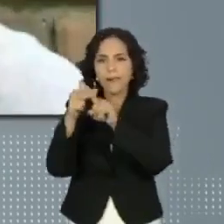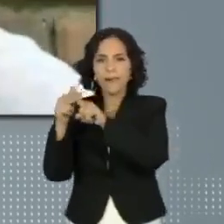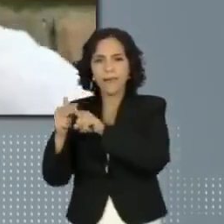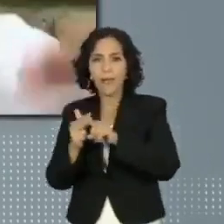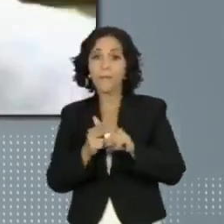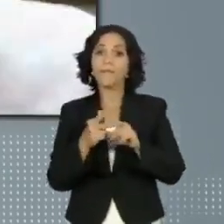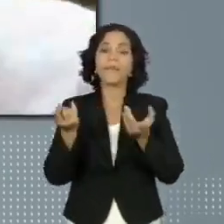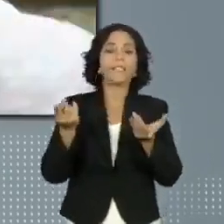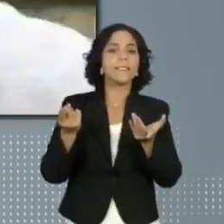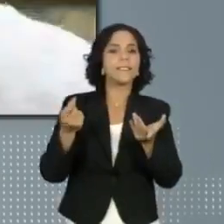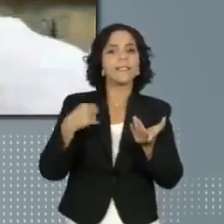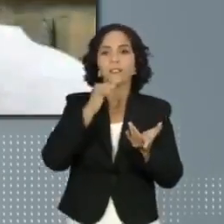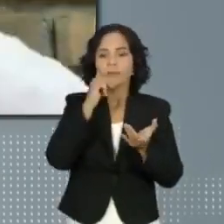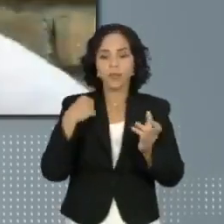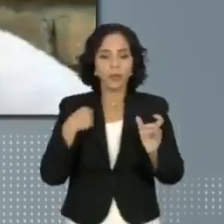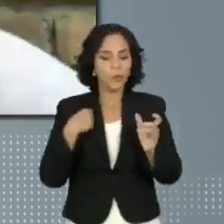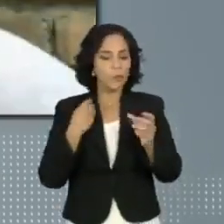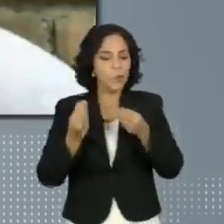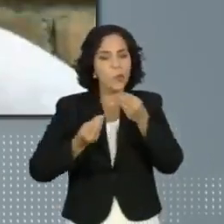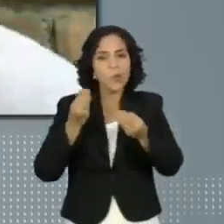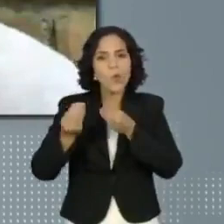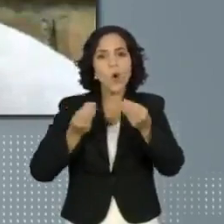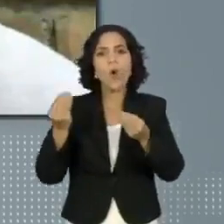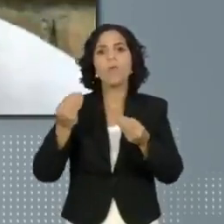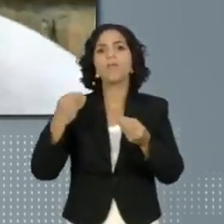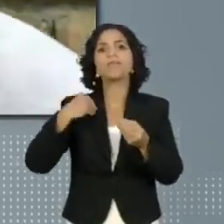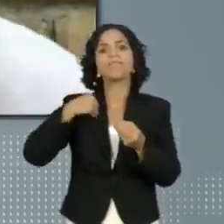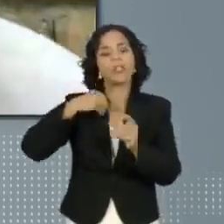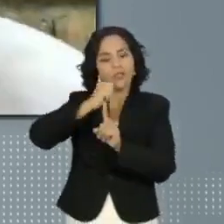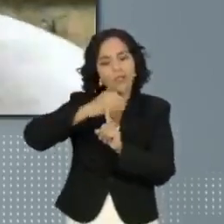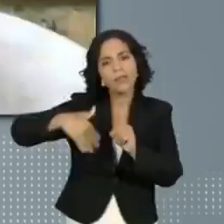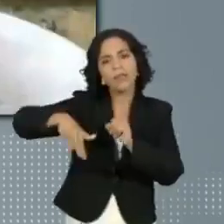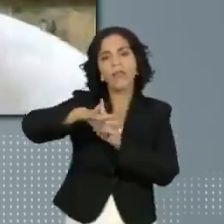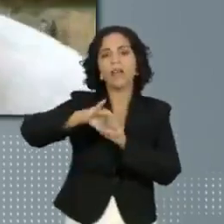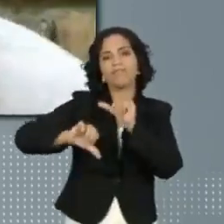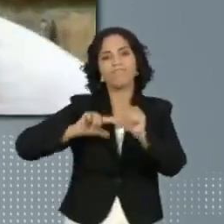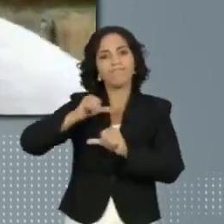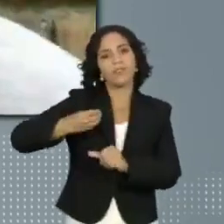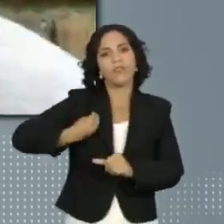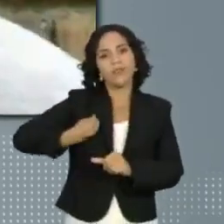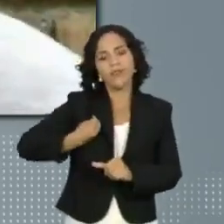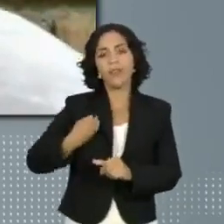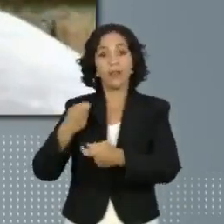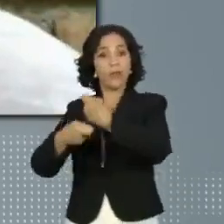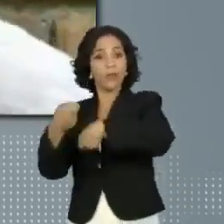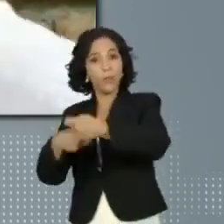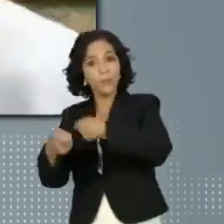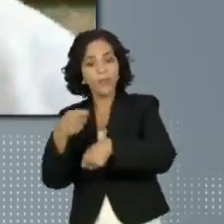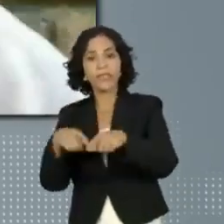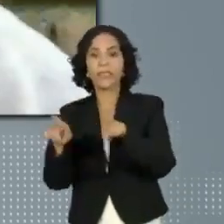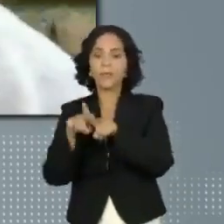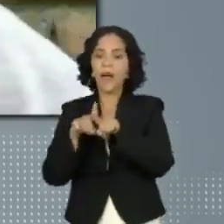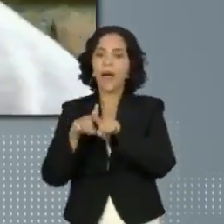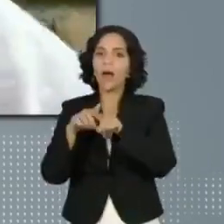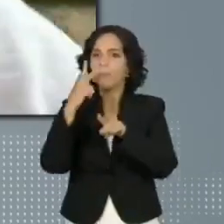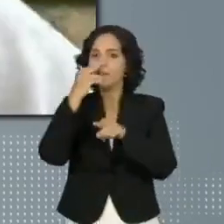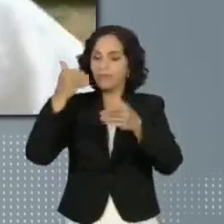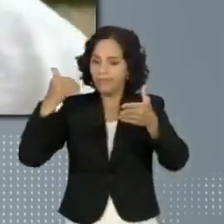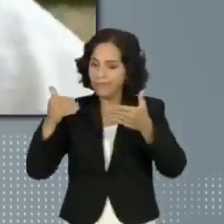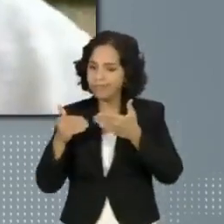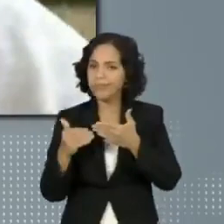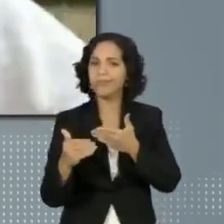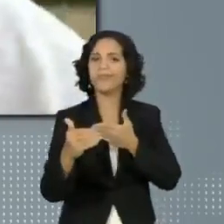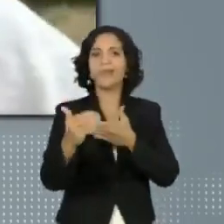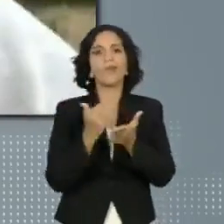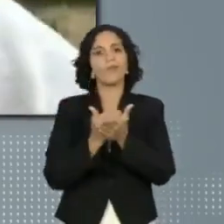as contas de uma reconstrução das nossas formas de vida, uma reconstrução da nossa economia, e esse recomeço tem um